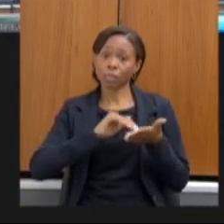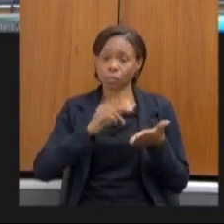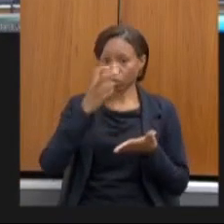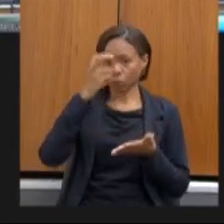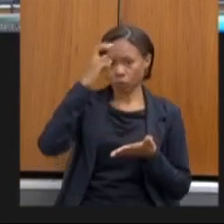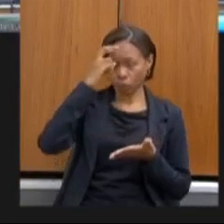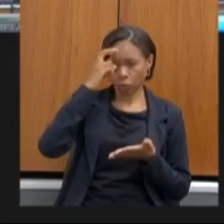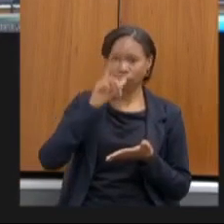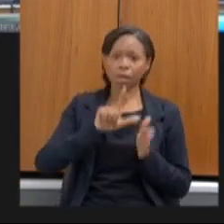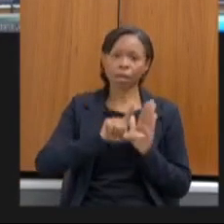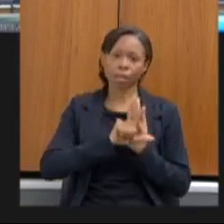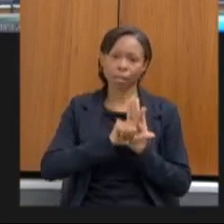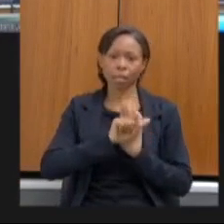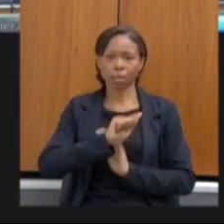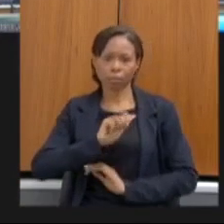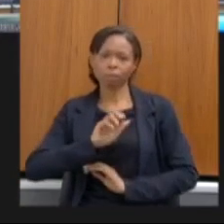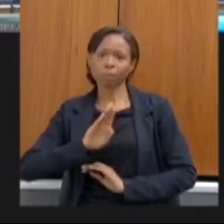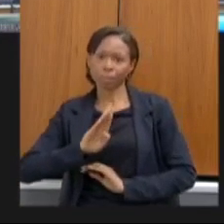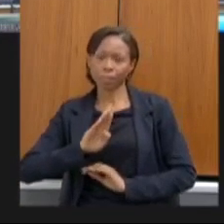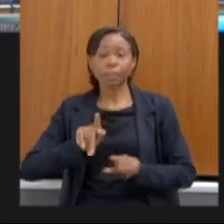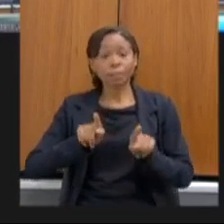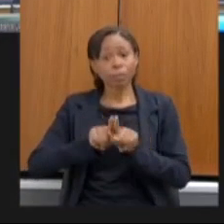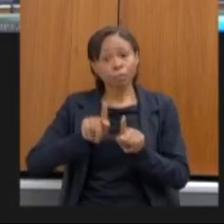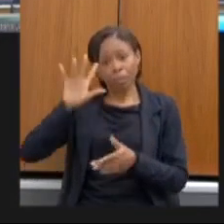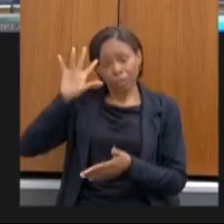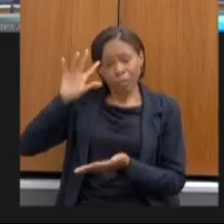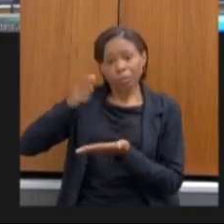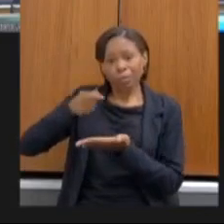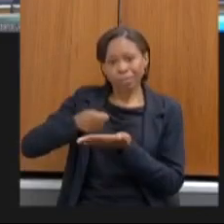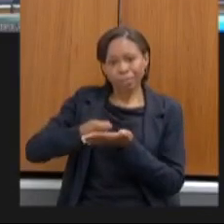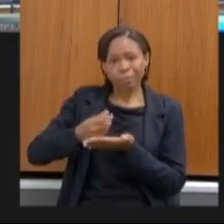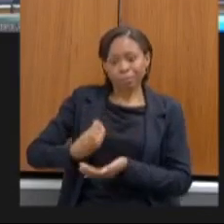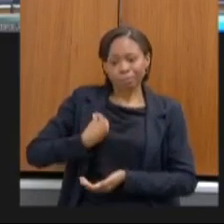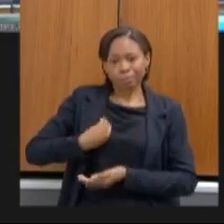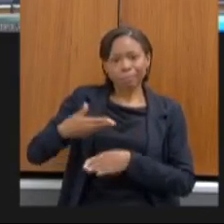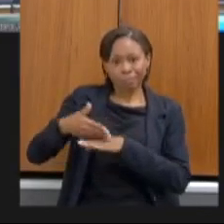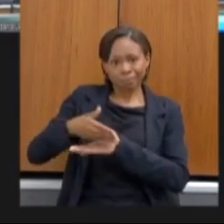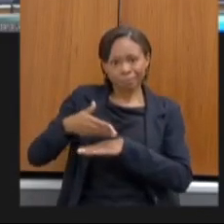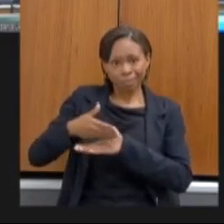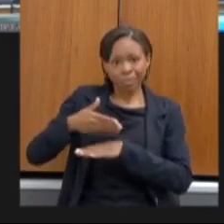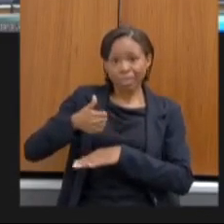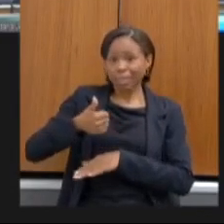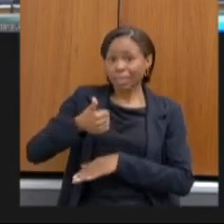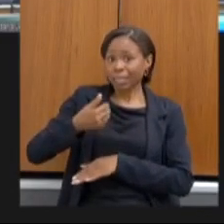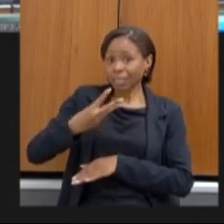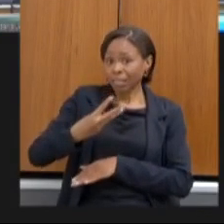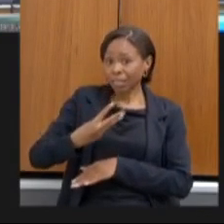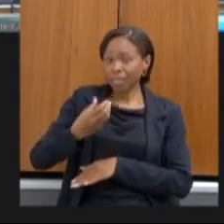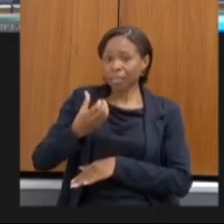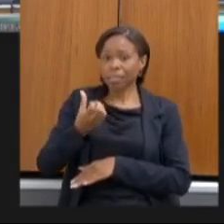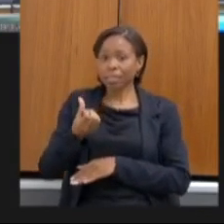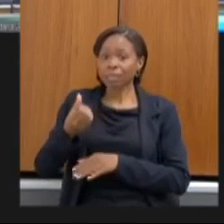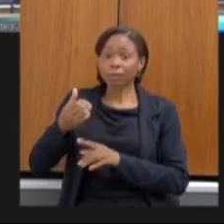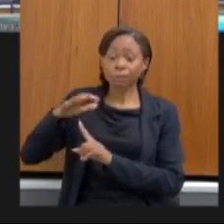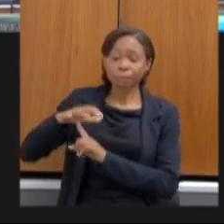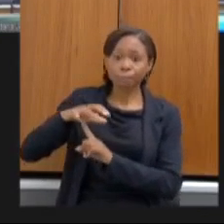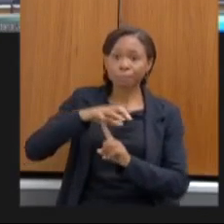previsão né temos a previsão de participar da 31ª feira Nacional do artesanato